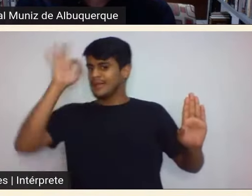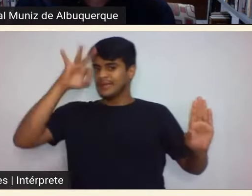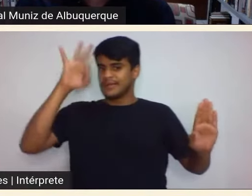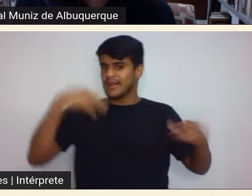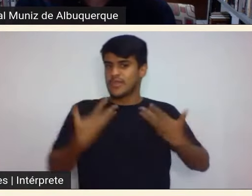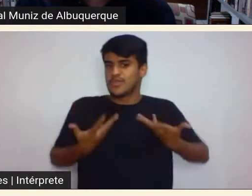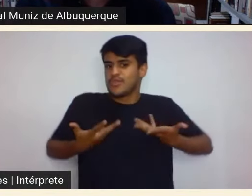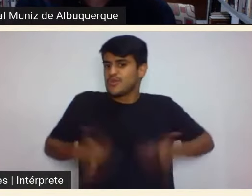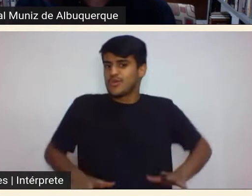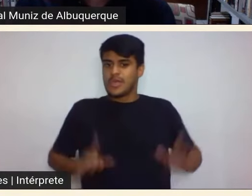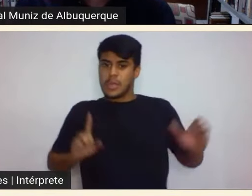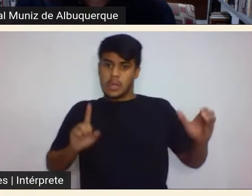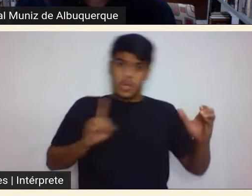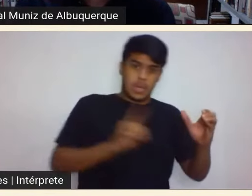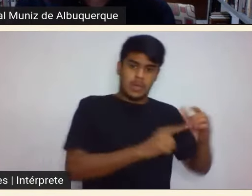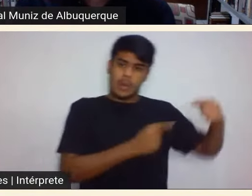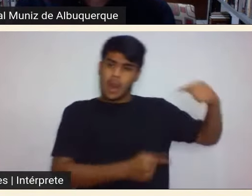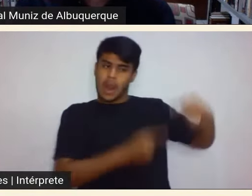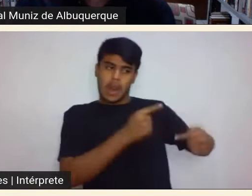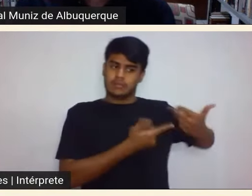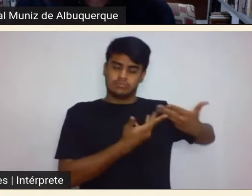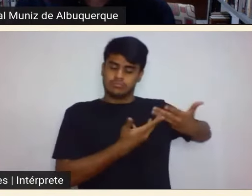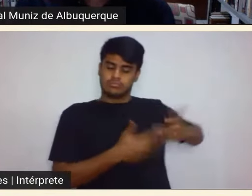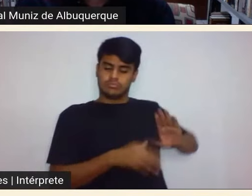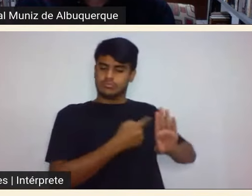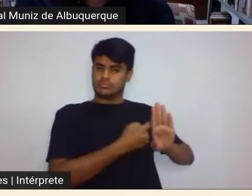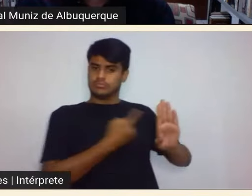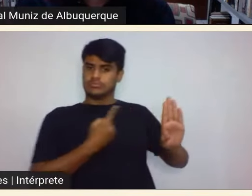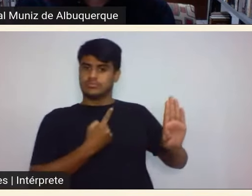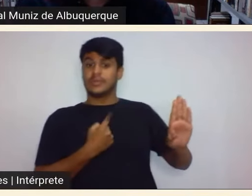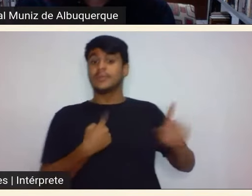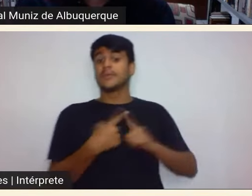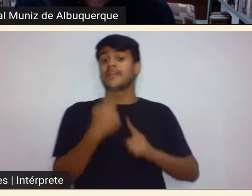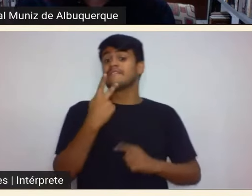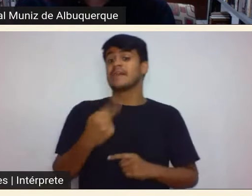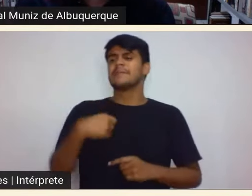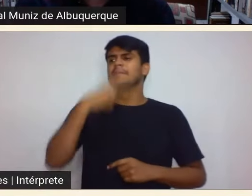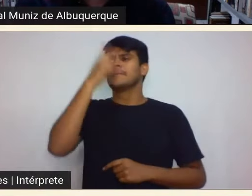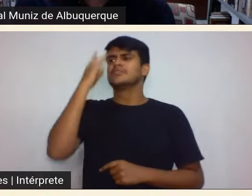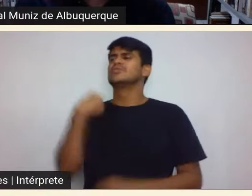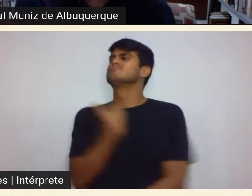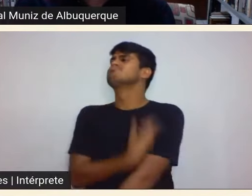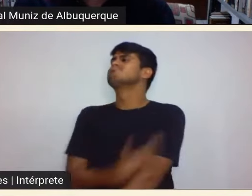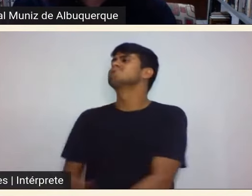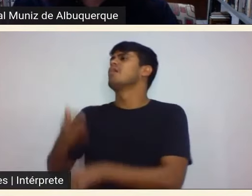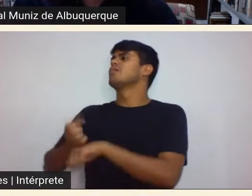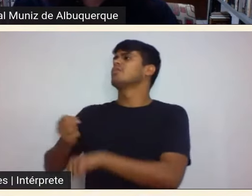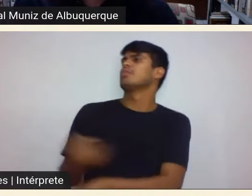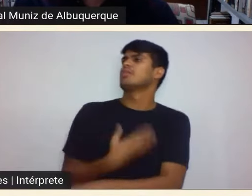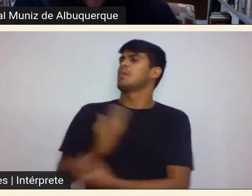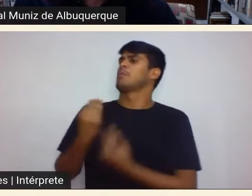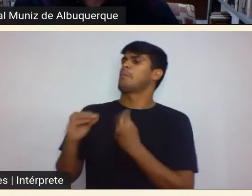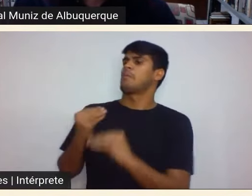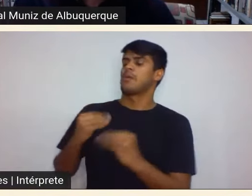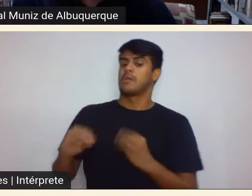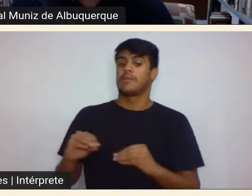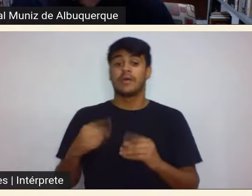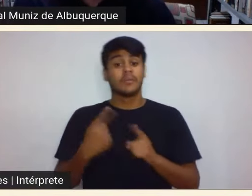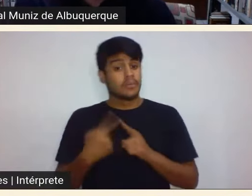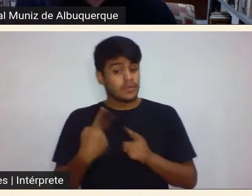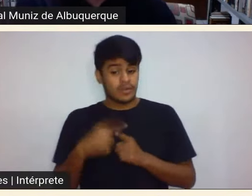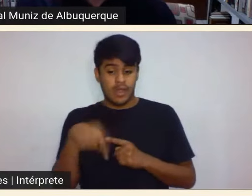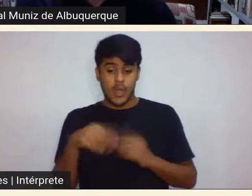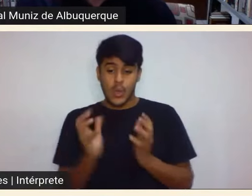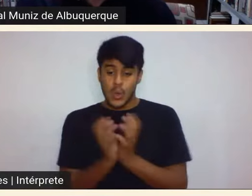com essa que ele chamava de gente modernizante, porque justamente ia criar o grupo com ele.